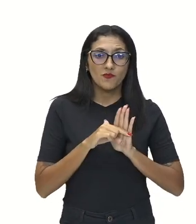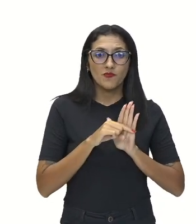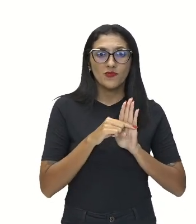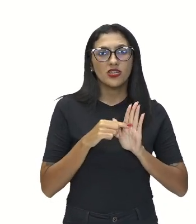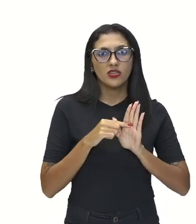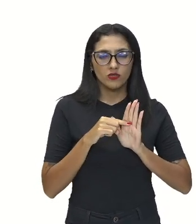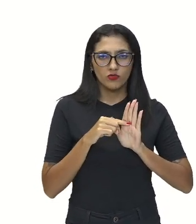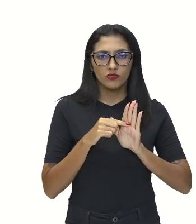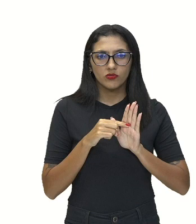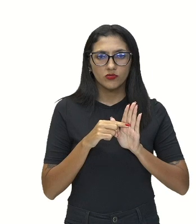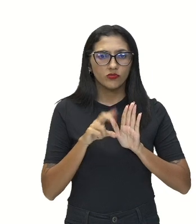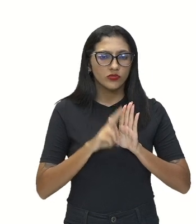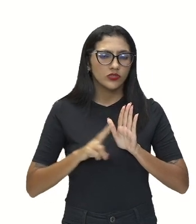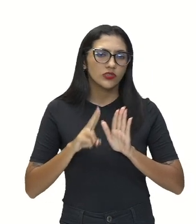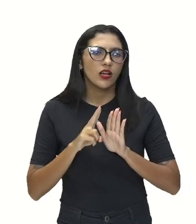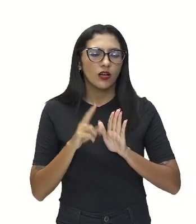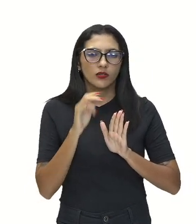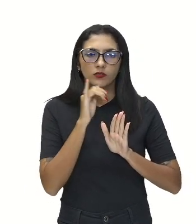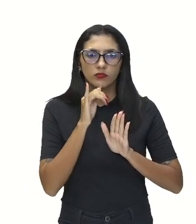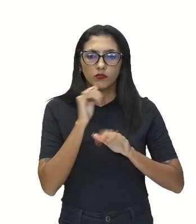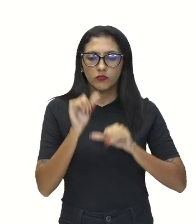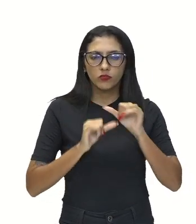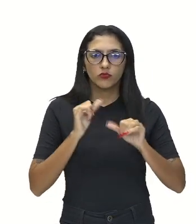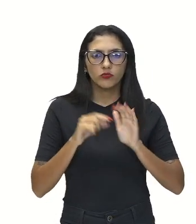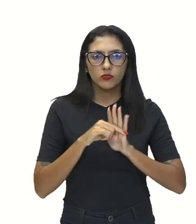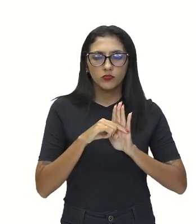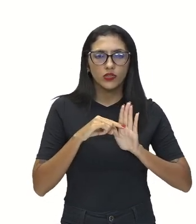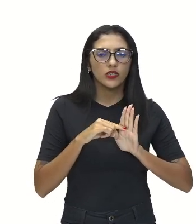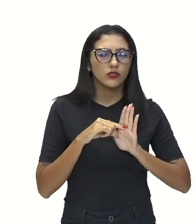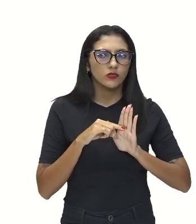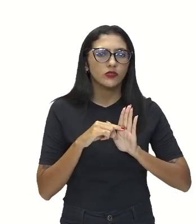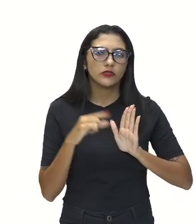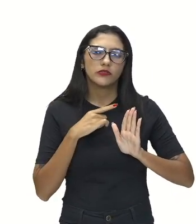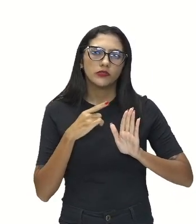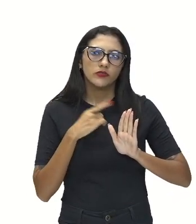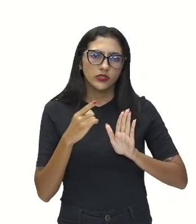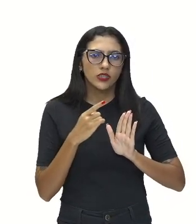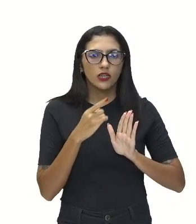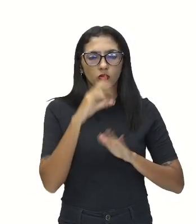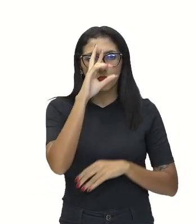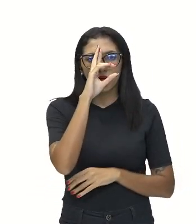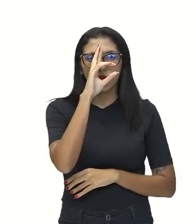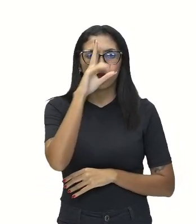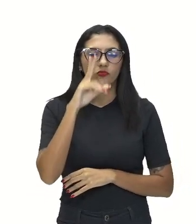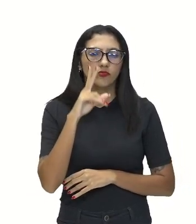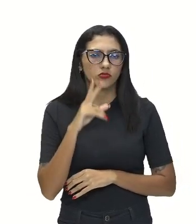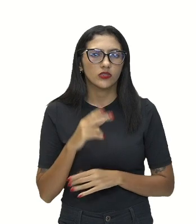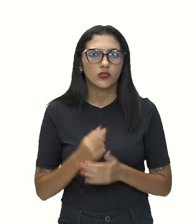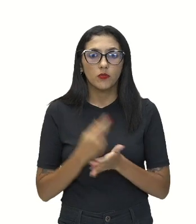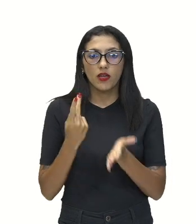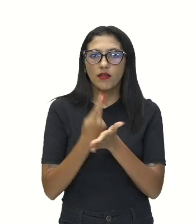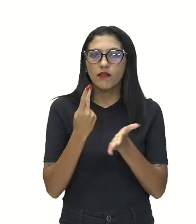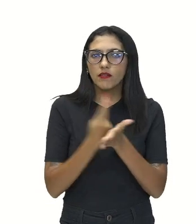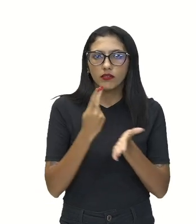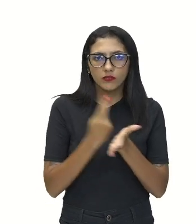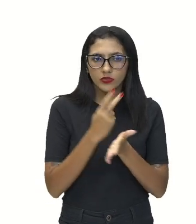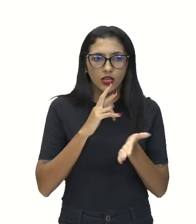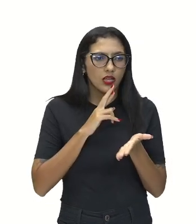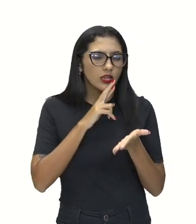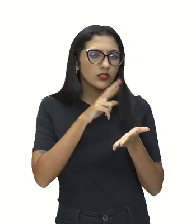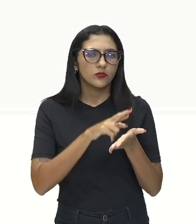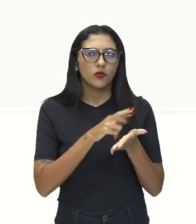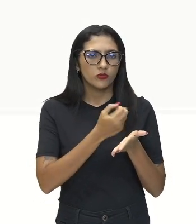Nesse caso aqui, ó, como nós temos um produto, eu não teria maiores problemas se